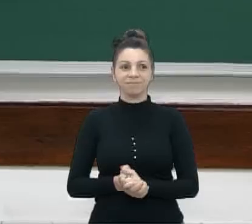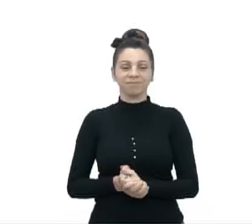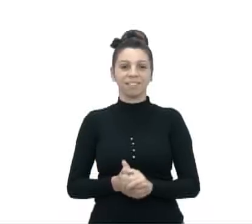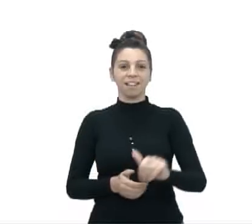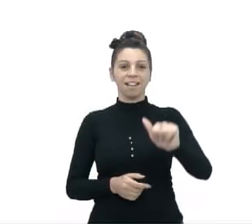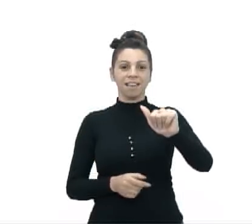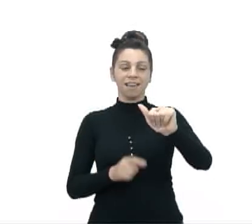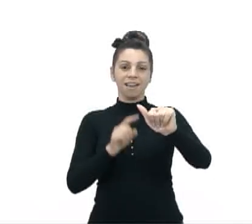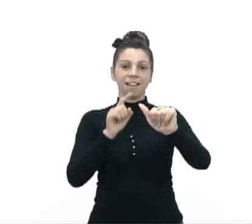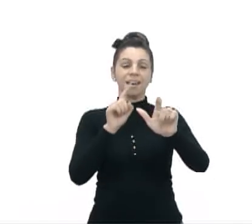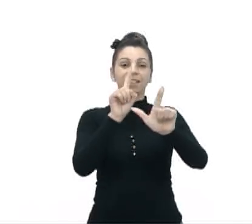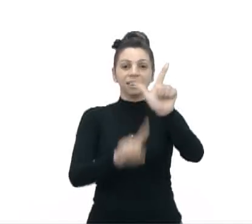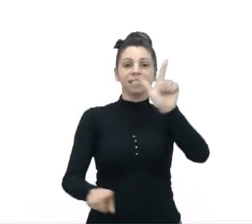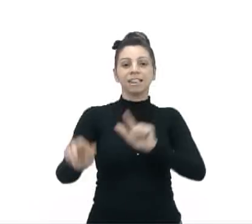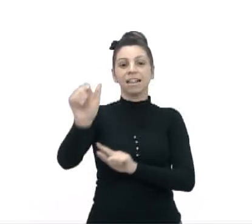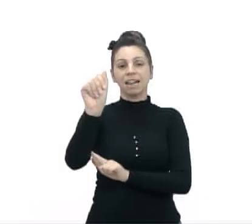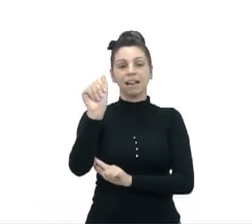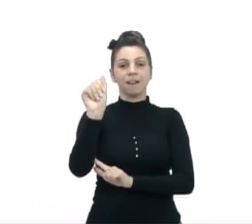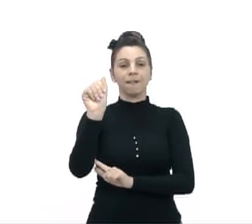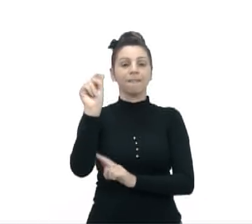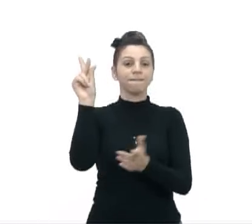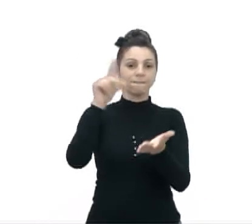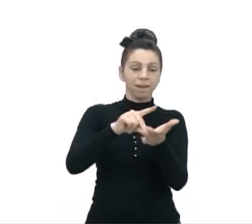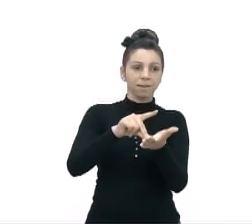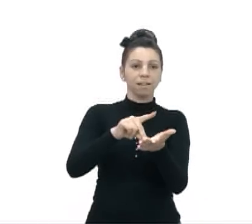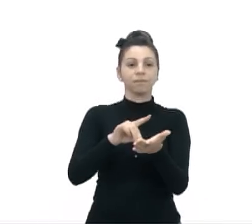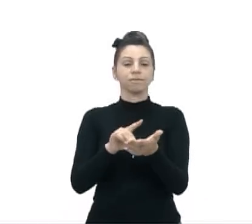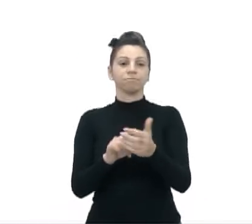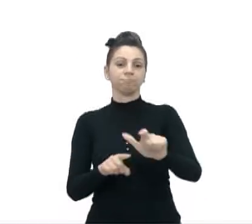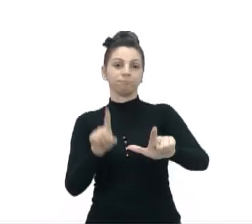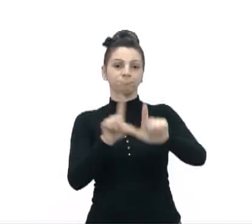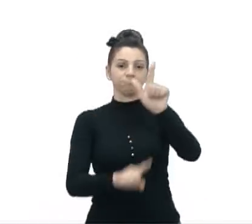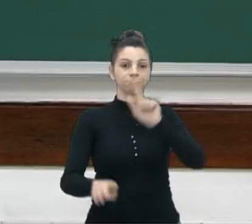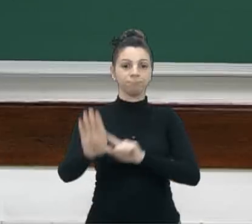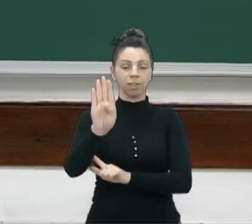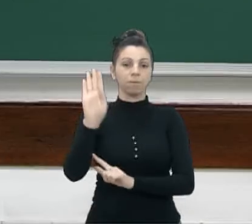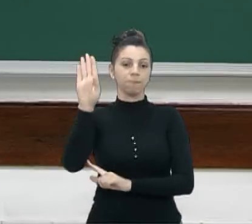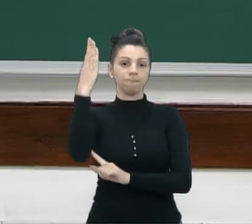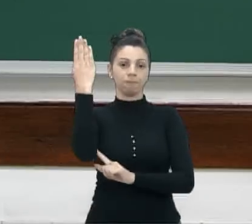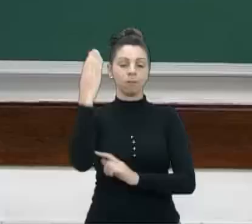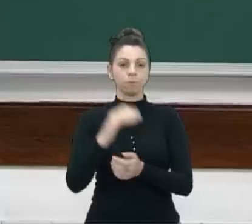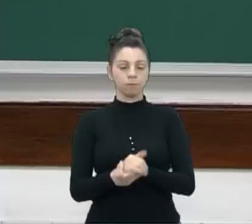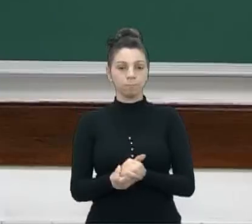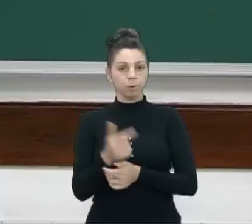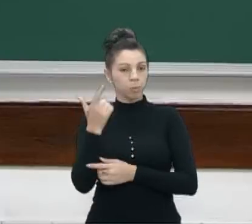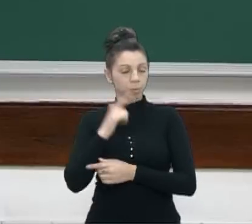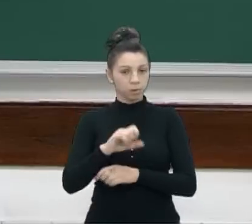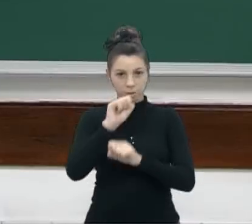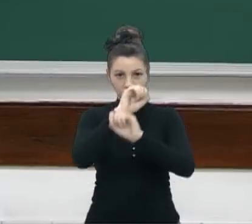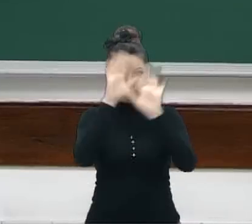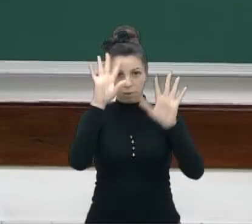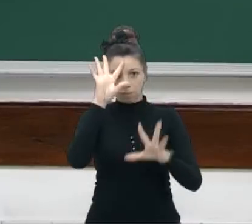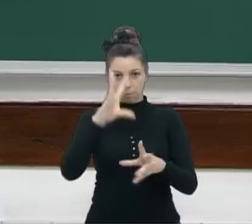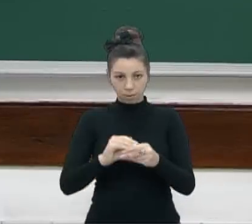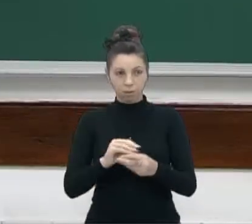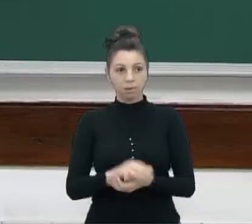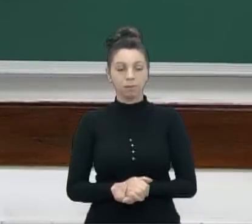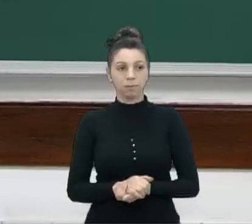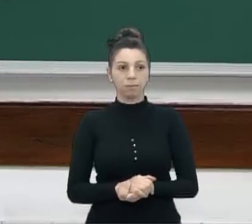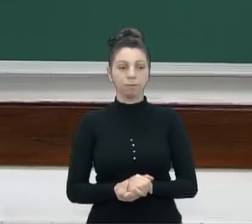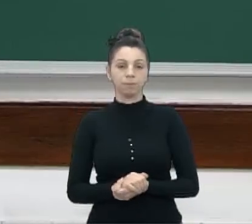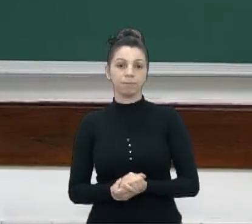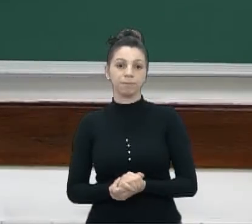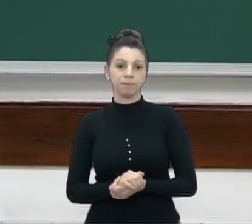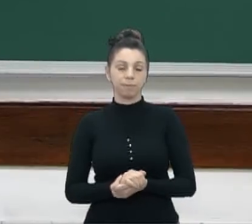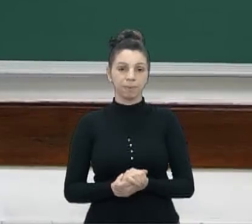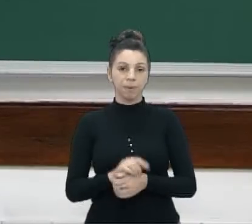verdadeiro, e a letra B, falso. Conseguiram entender? Sim? Então, vamos lá. Vou deixar esse